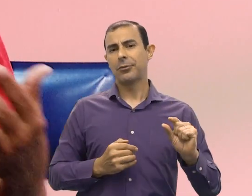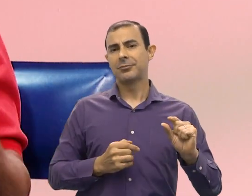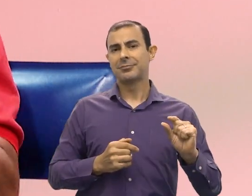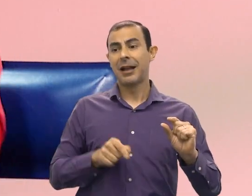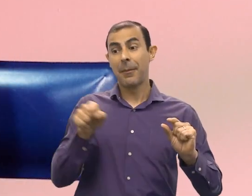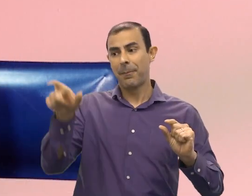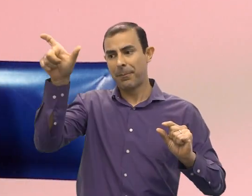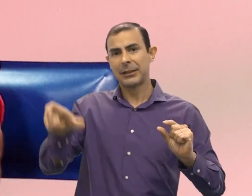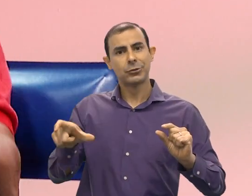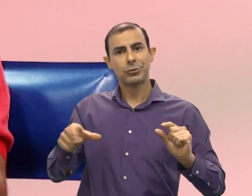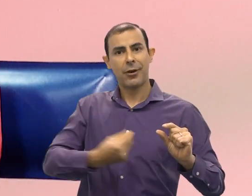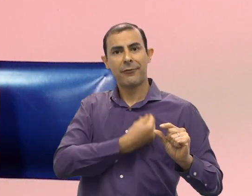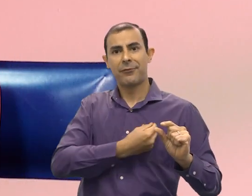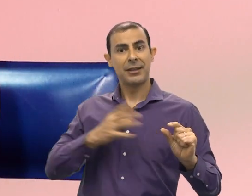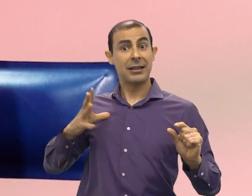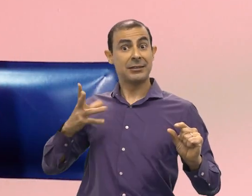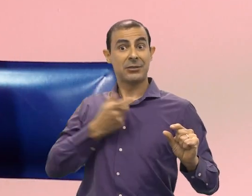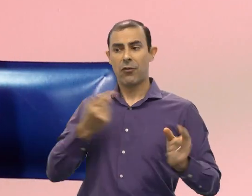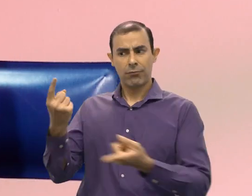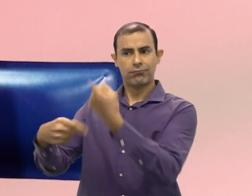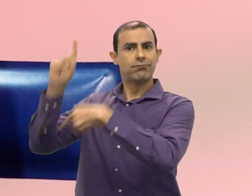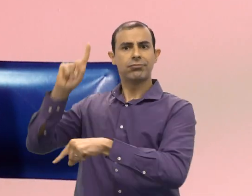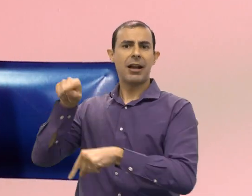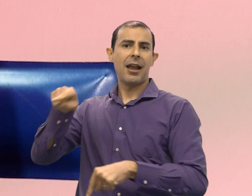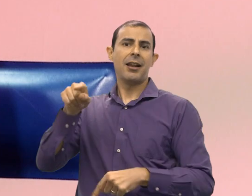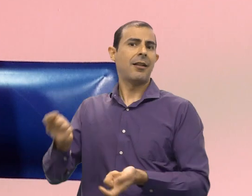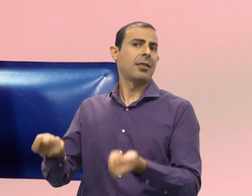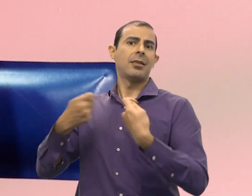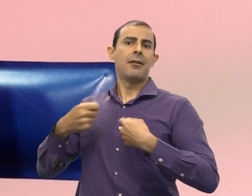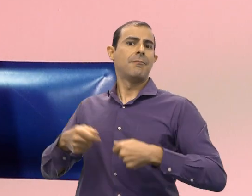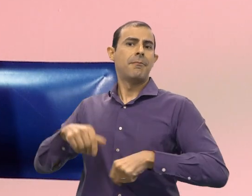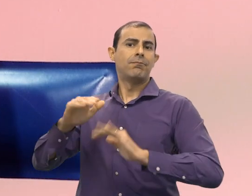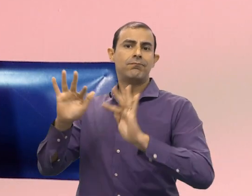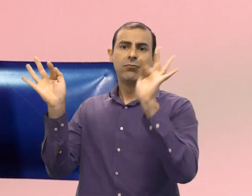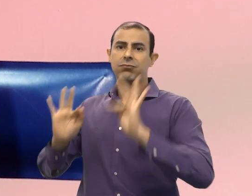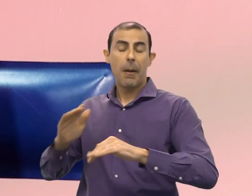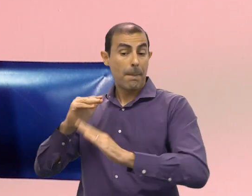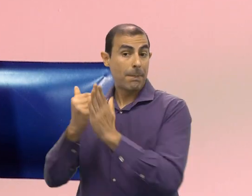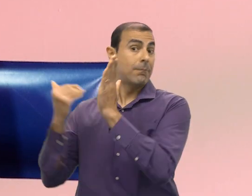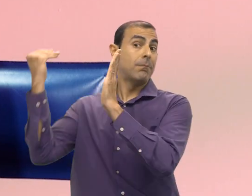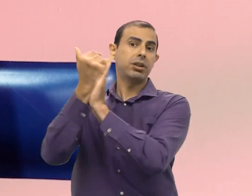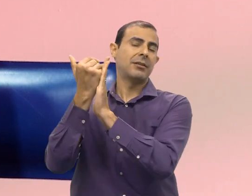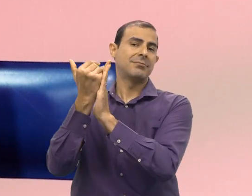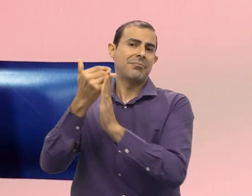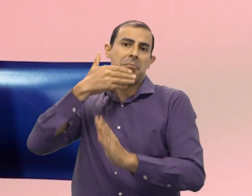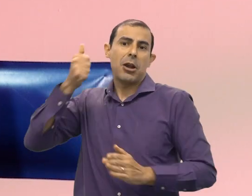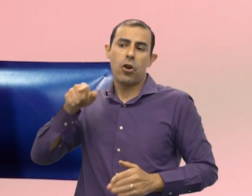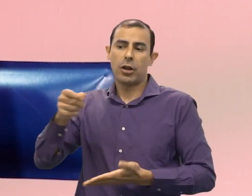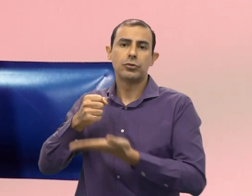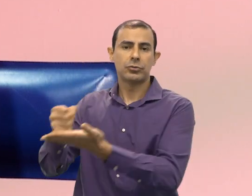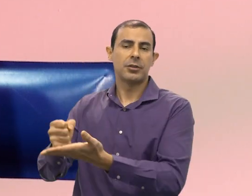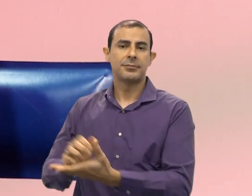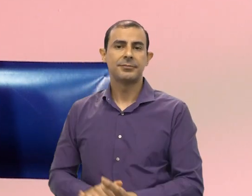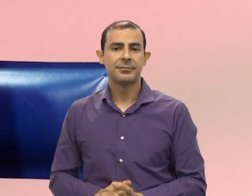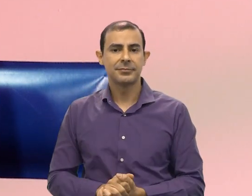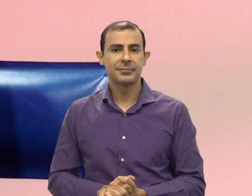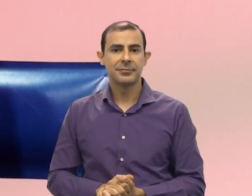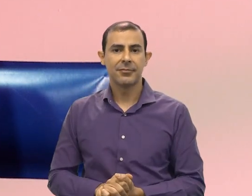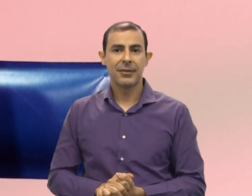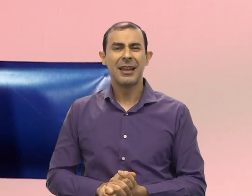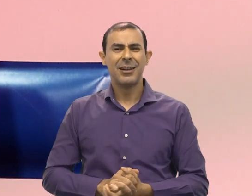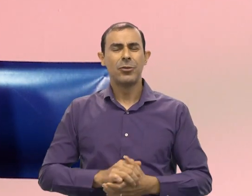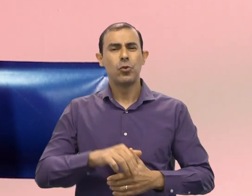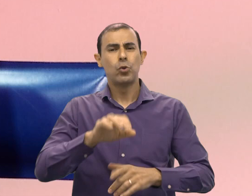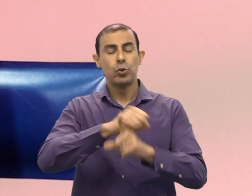está recebendo, como da família daquele ente querido que está sendo salvo por aquele gesto. As pessoas têm uma visão